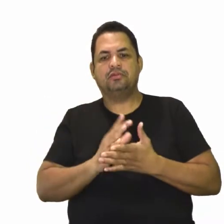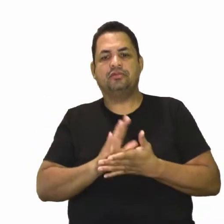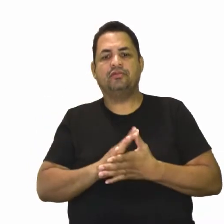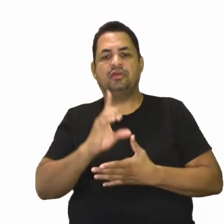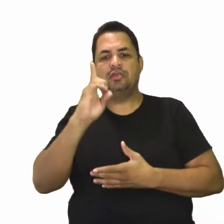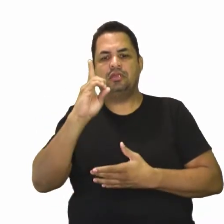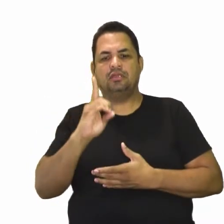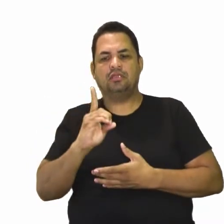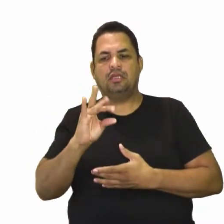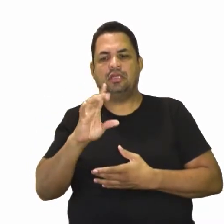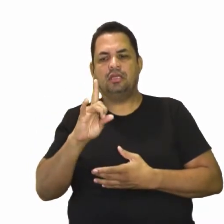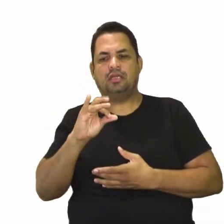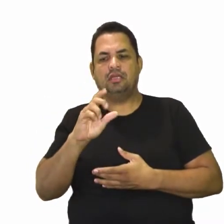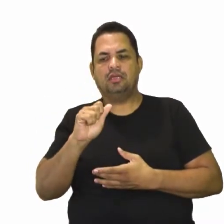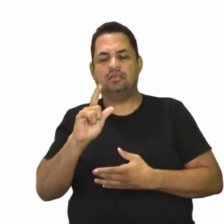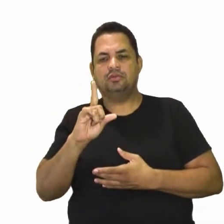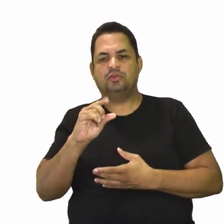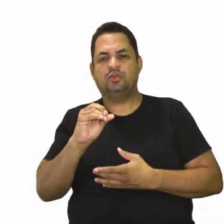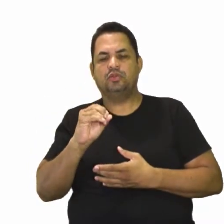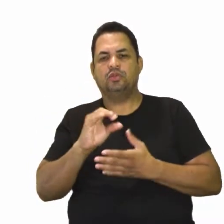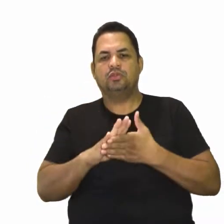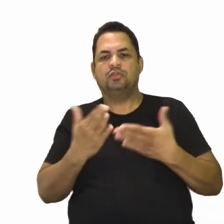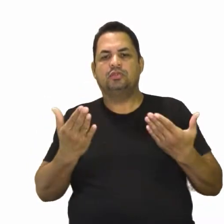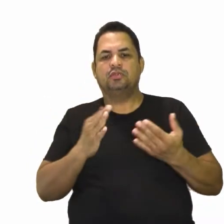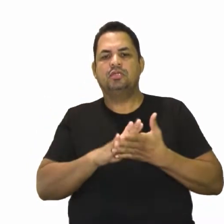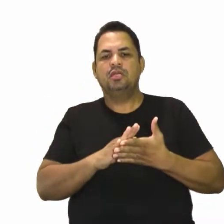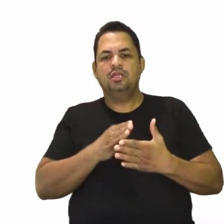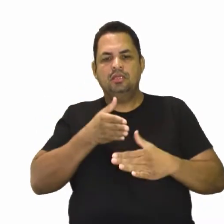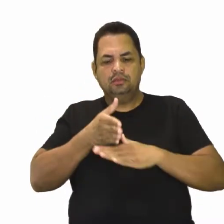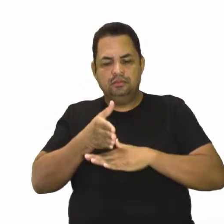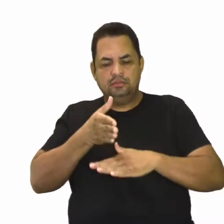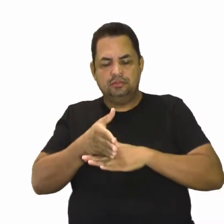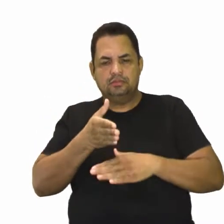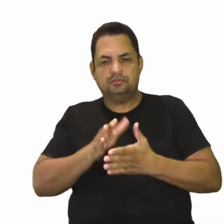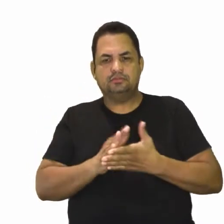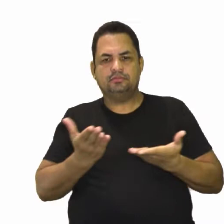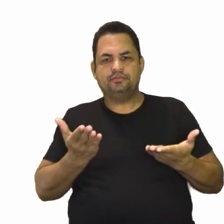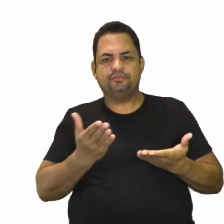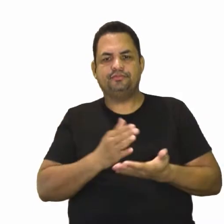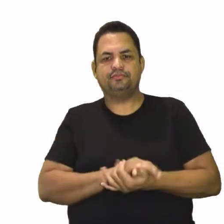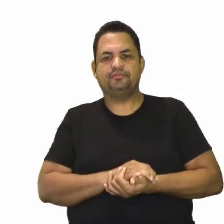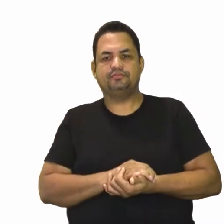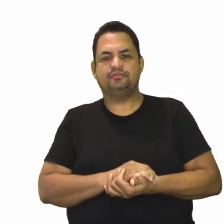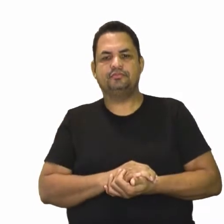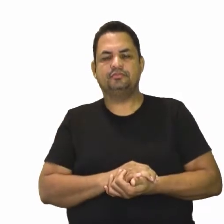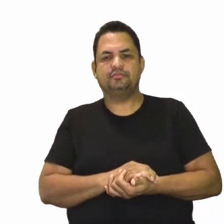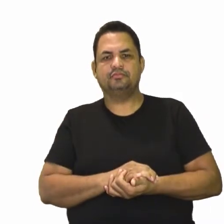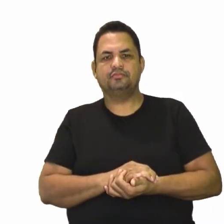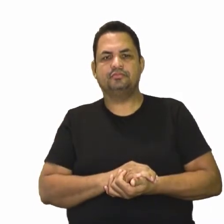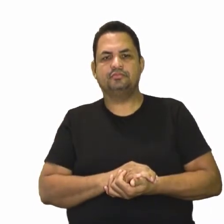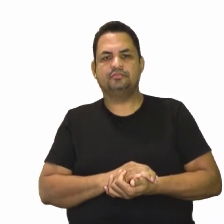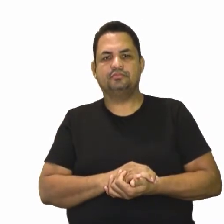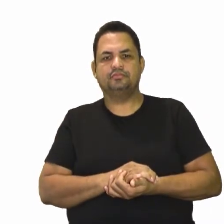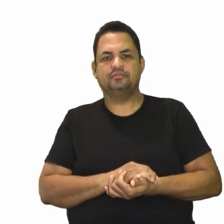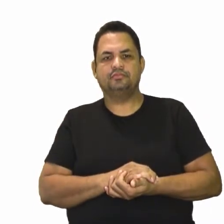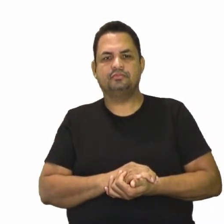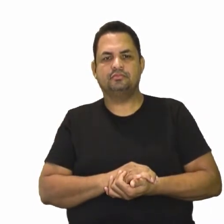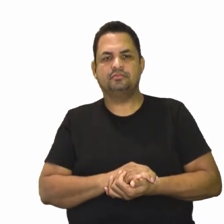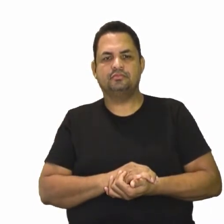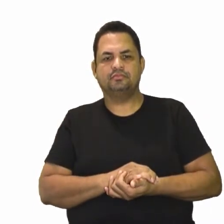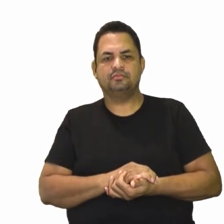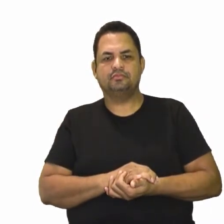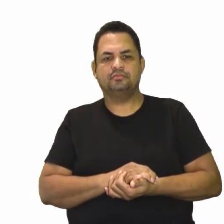delegado do ICOD e ele participou dessa operação do Araguaia. Essa daqui,